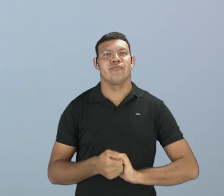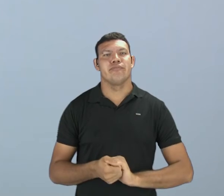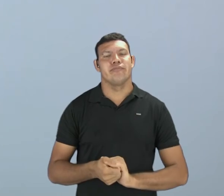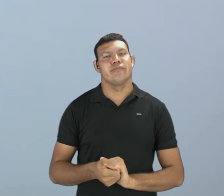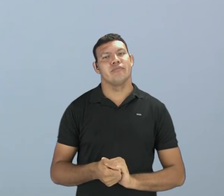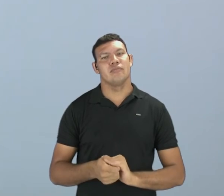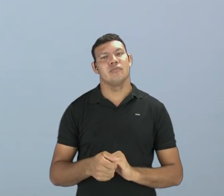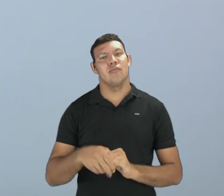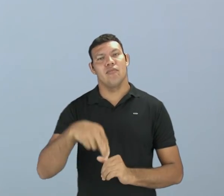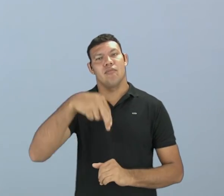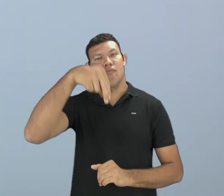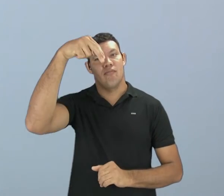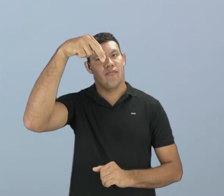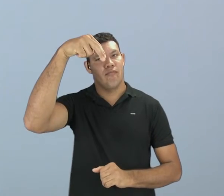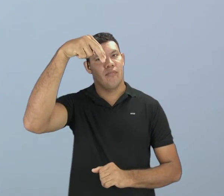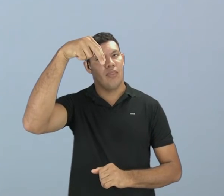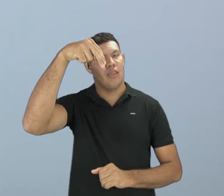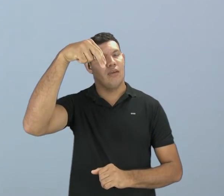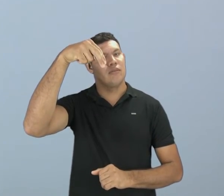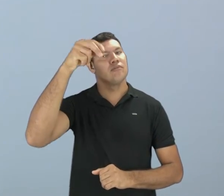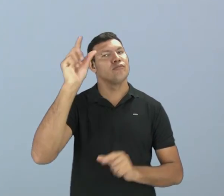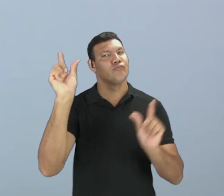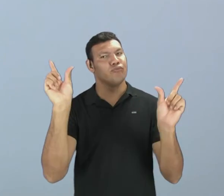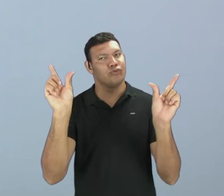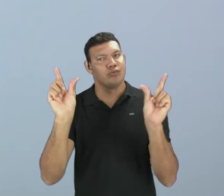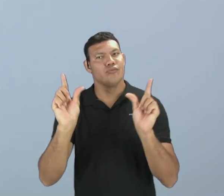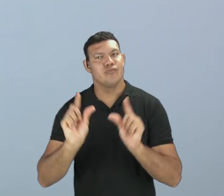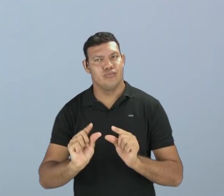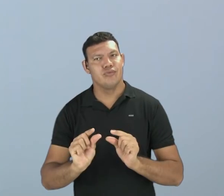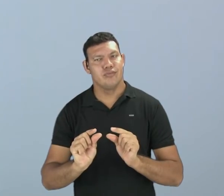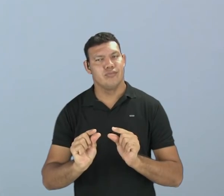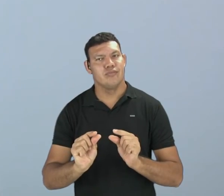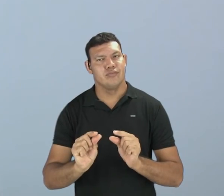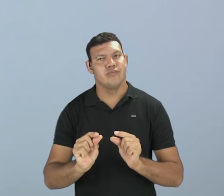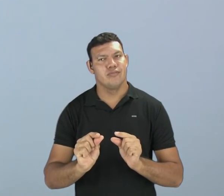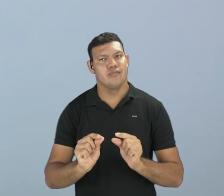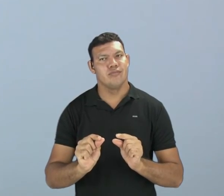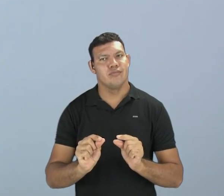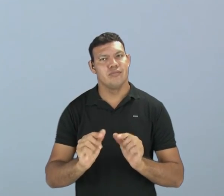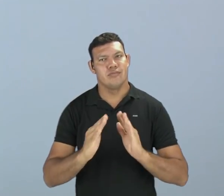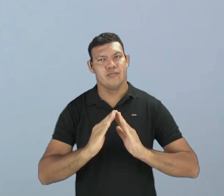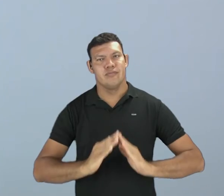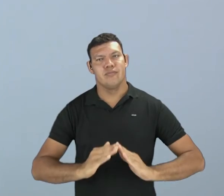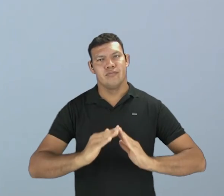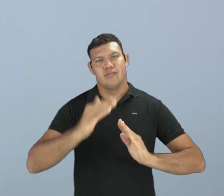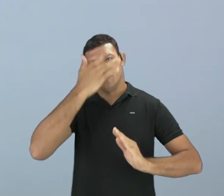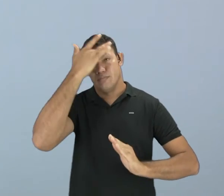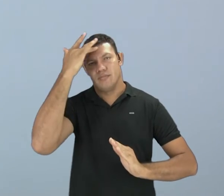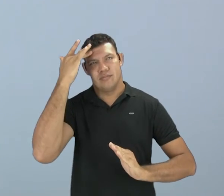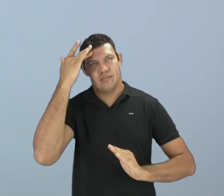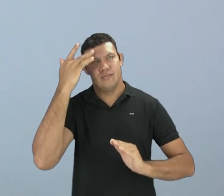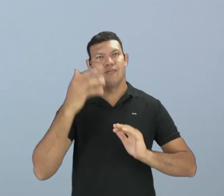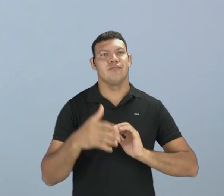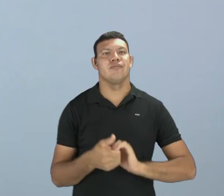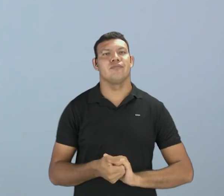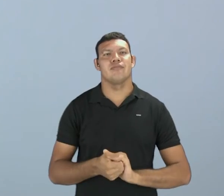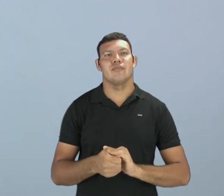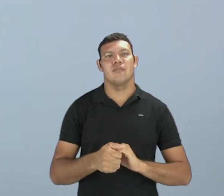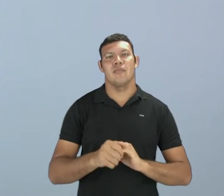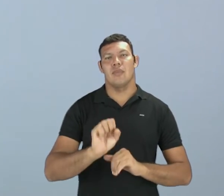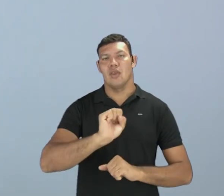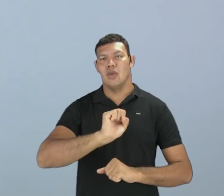a região norte é a região que apresenta o menor número de habitantes. A